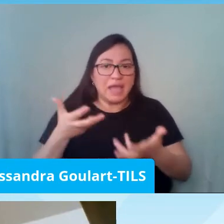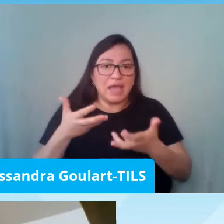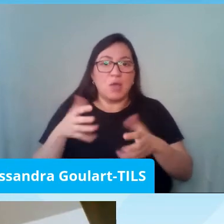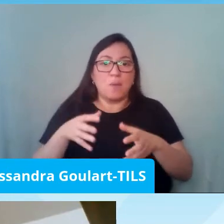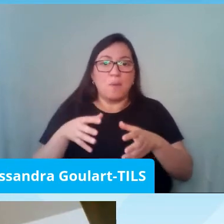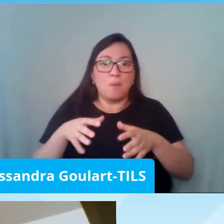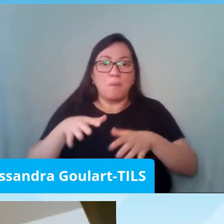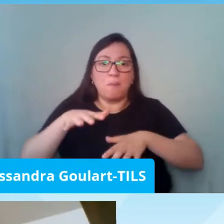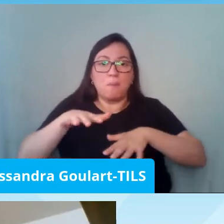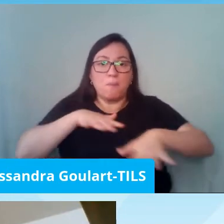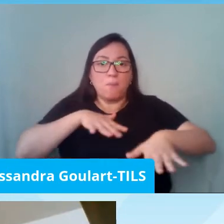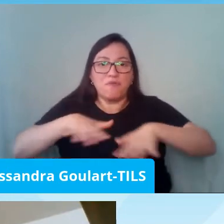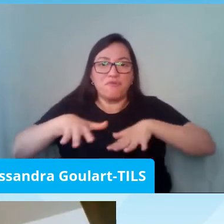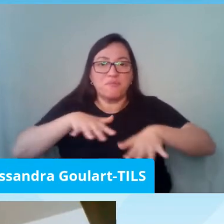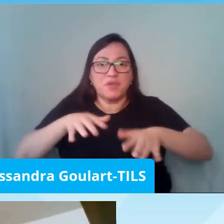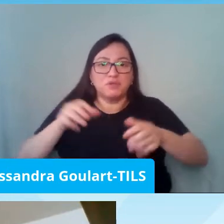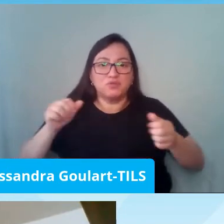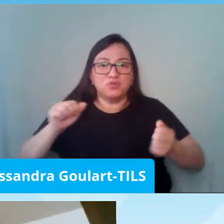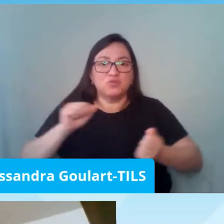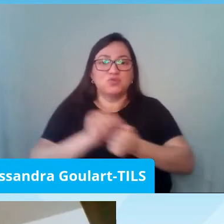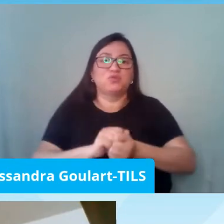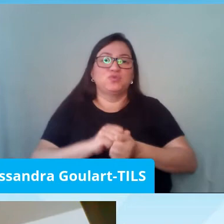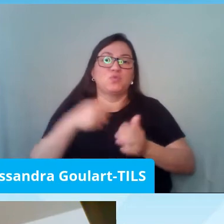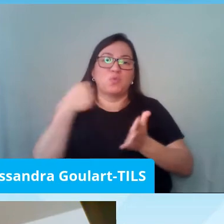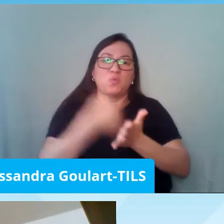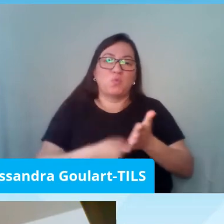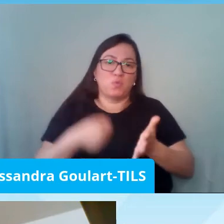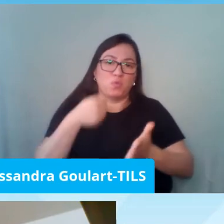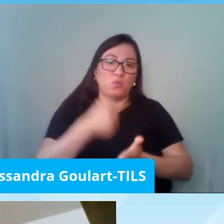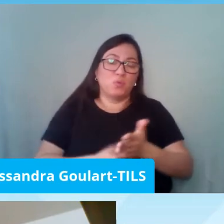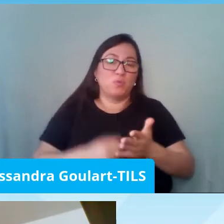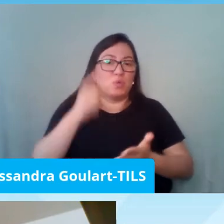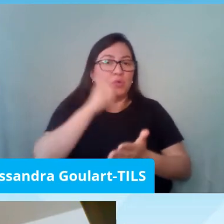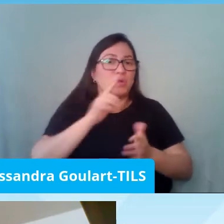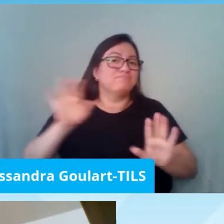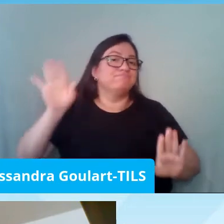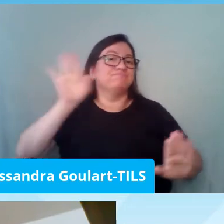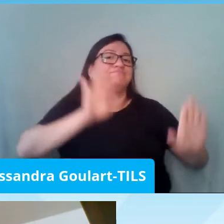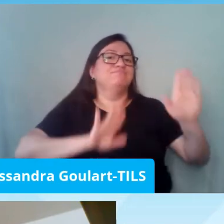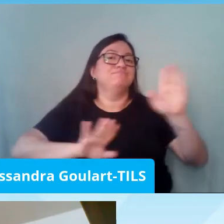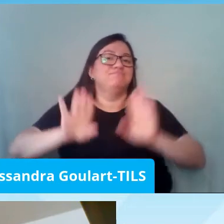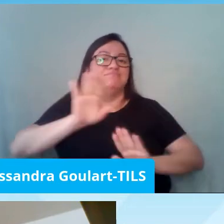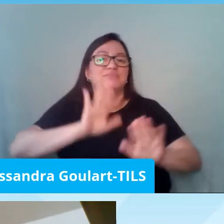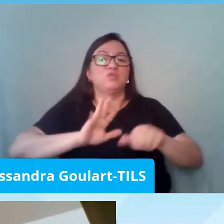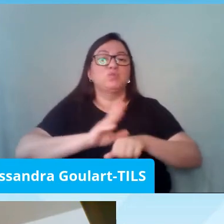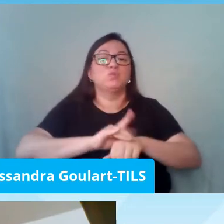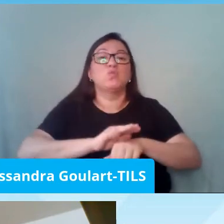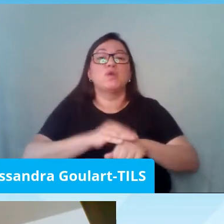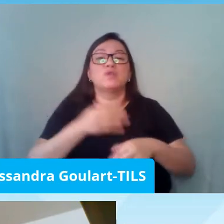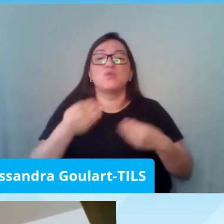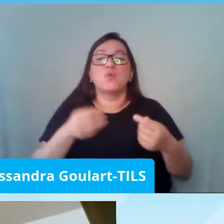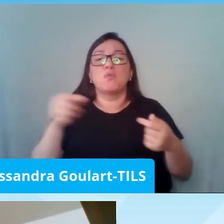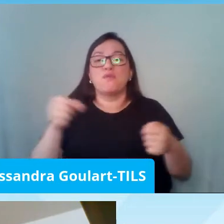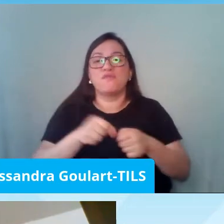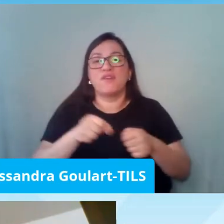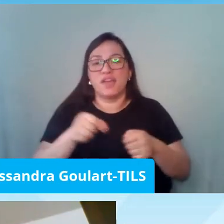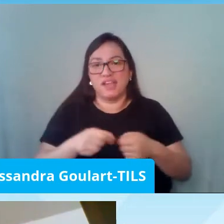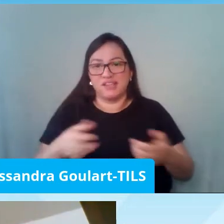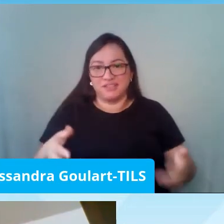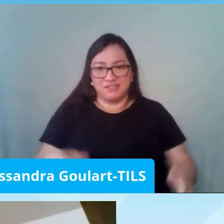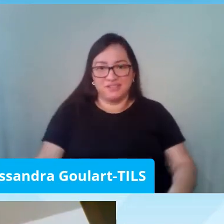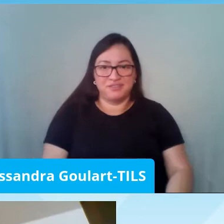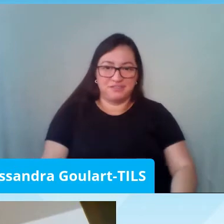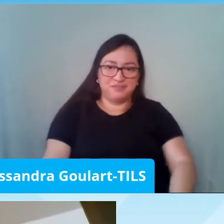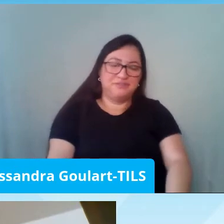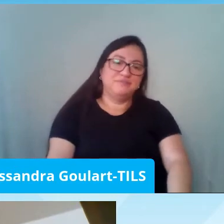que esses profissionais podem, né, nos auxiliar com esse caminho aí? Obrigada,